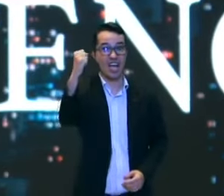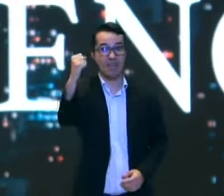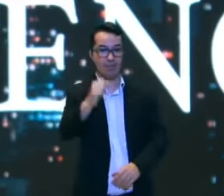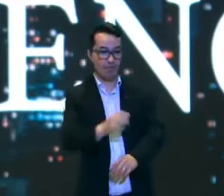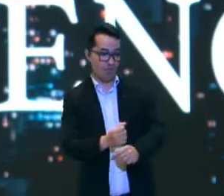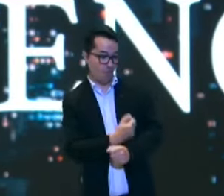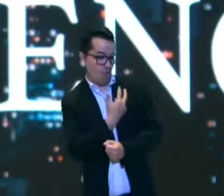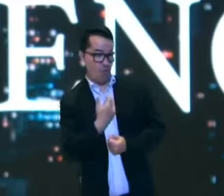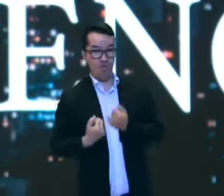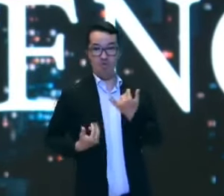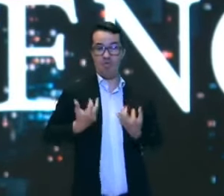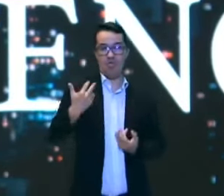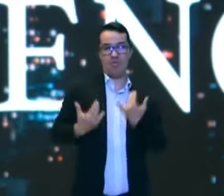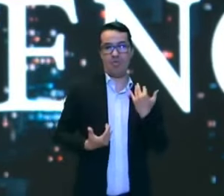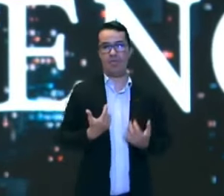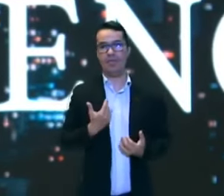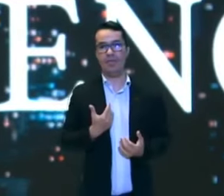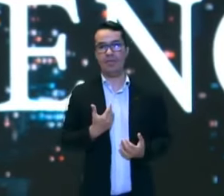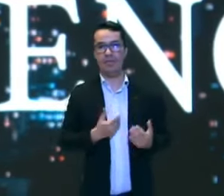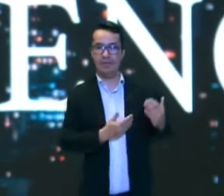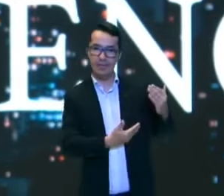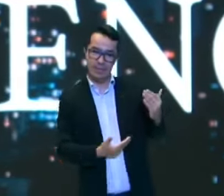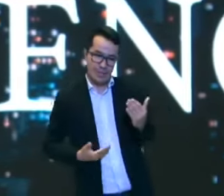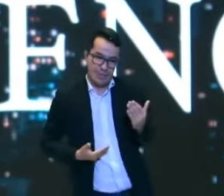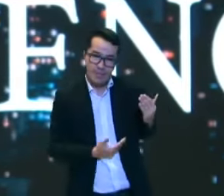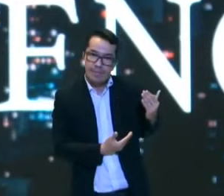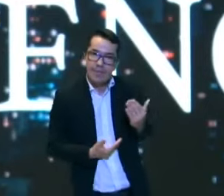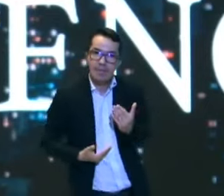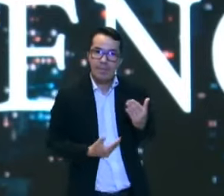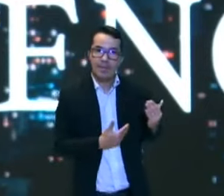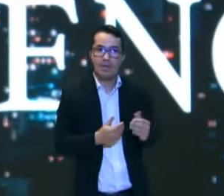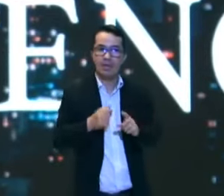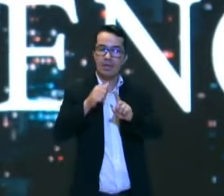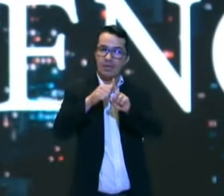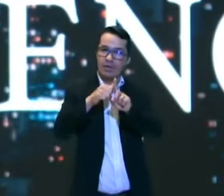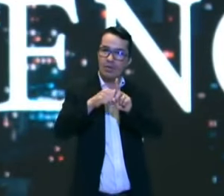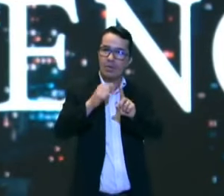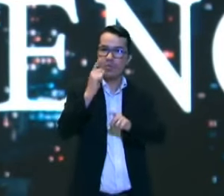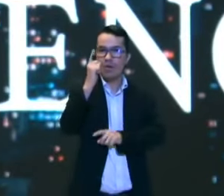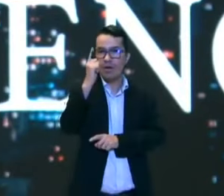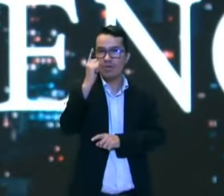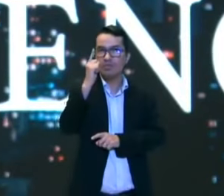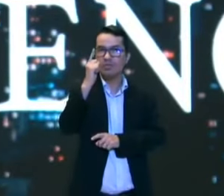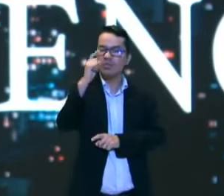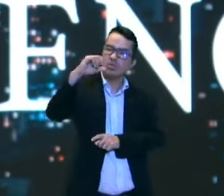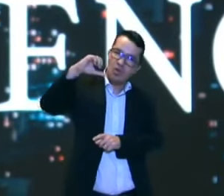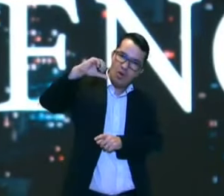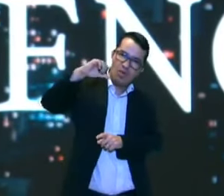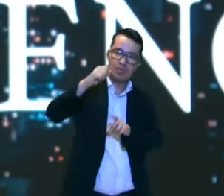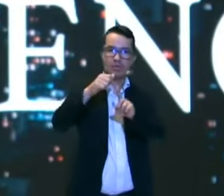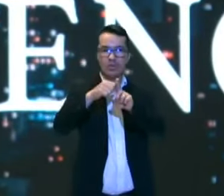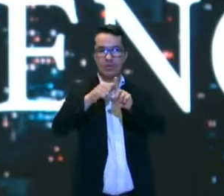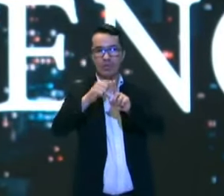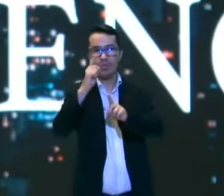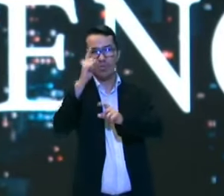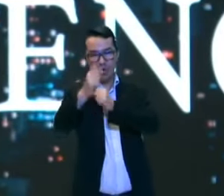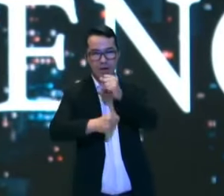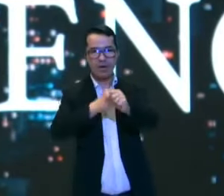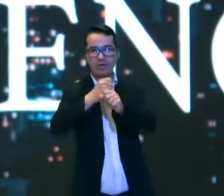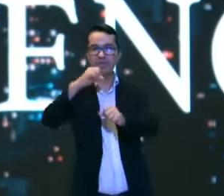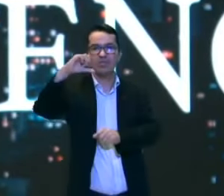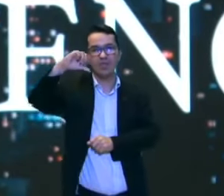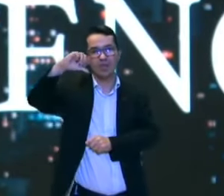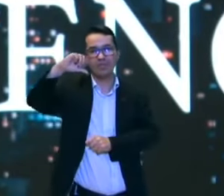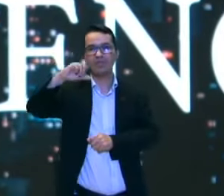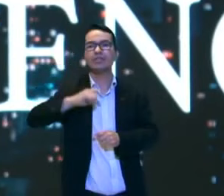quê? Porque alguém pegou um sinalizador, esses revólveres, e por causa de uma dívida